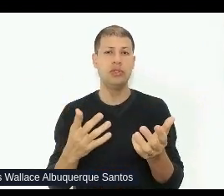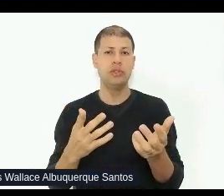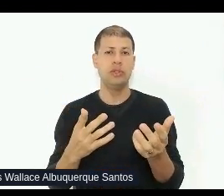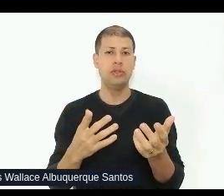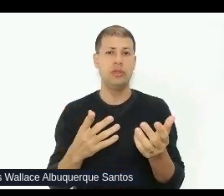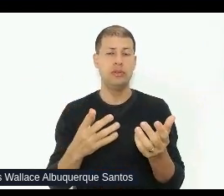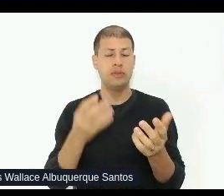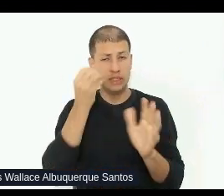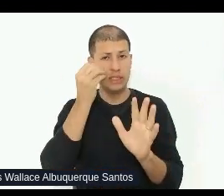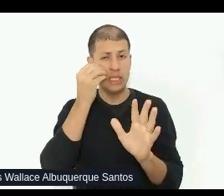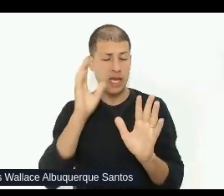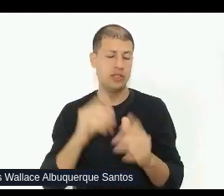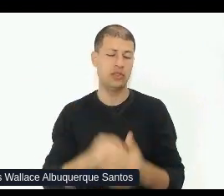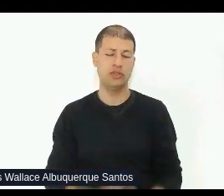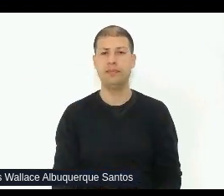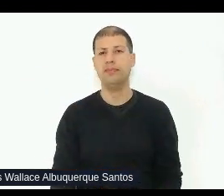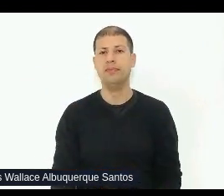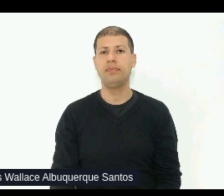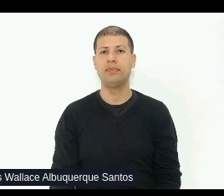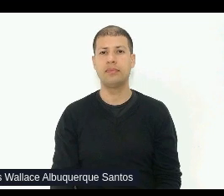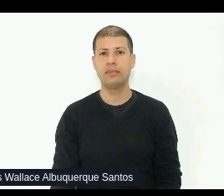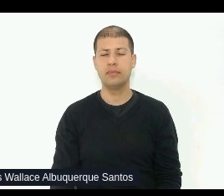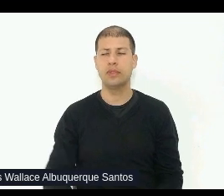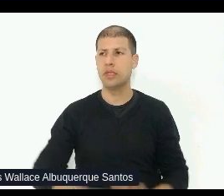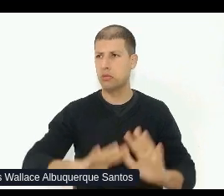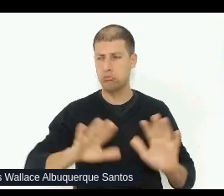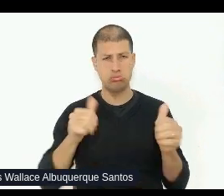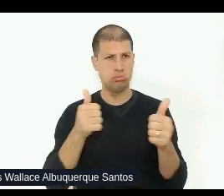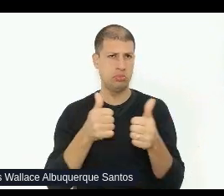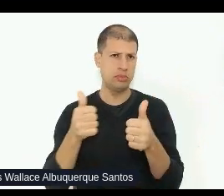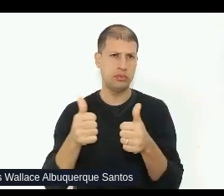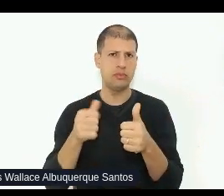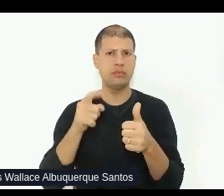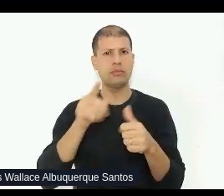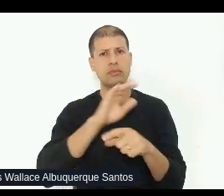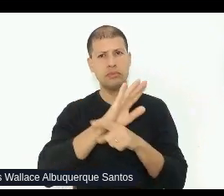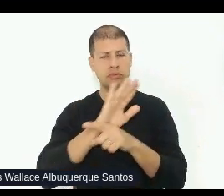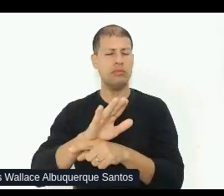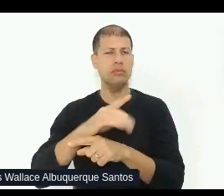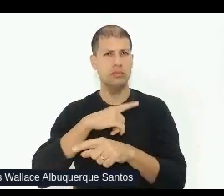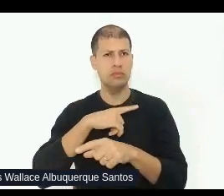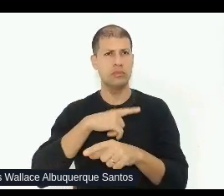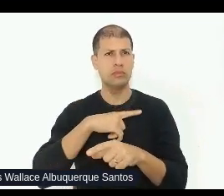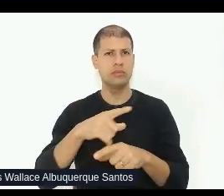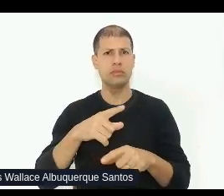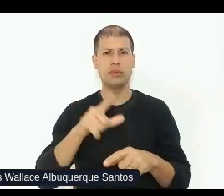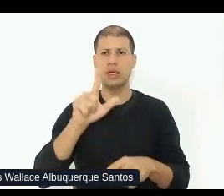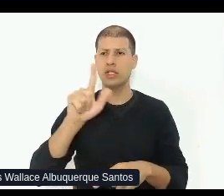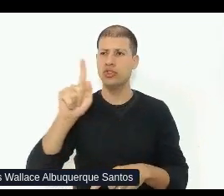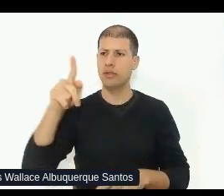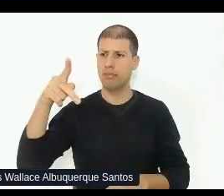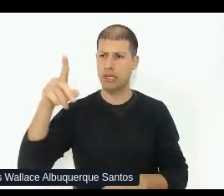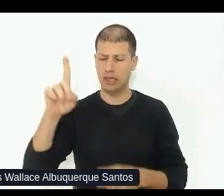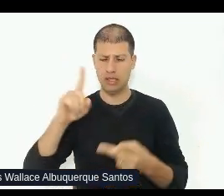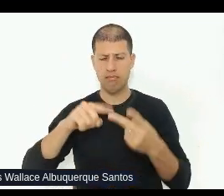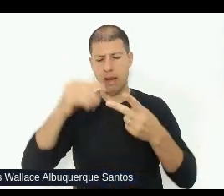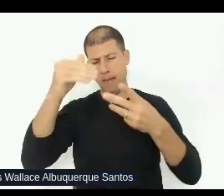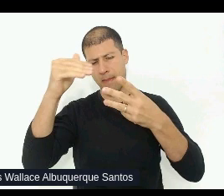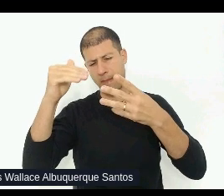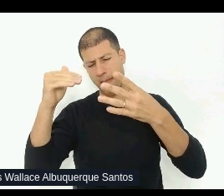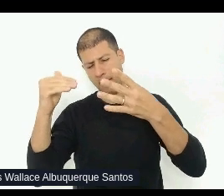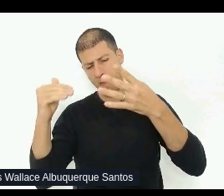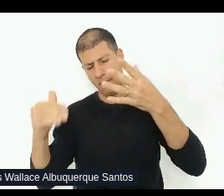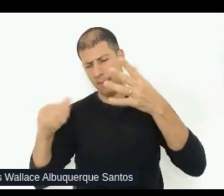esse teste. E aí, beleza. Isso, consegui fazer o recrutamento, passei para a LGPD, passei por tudo, consegui a chave das pessoas,